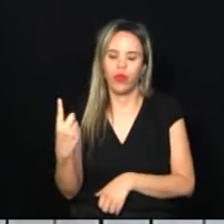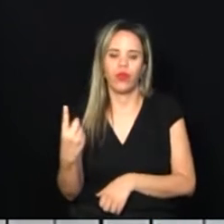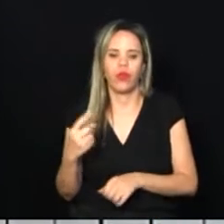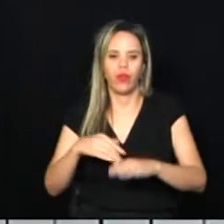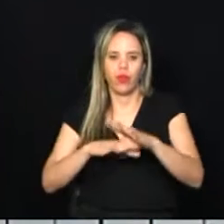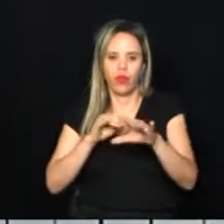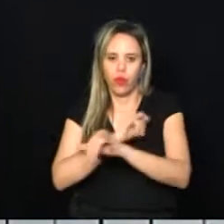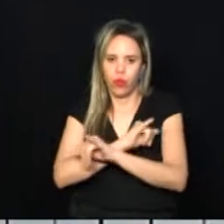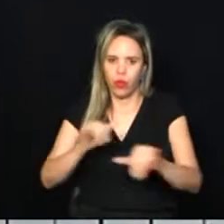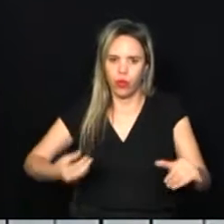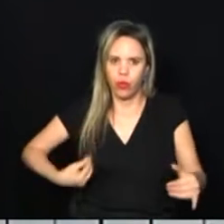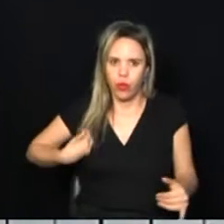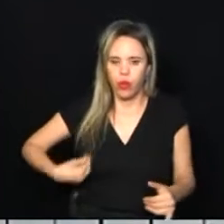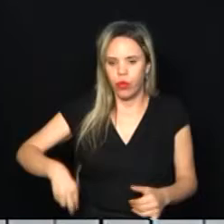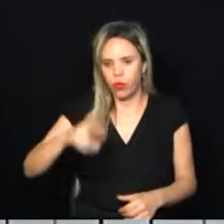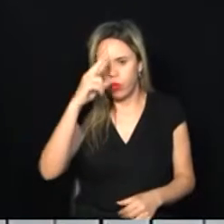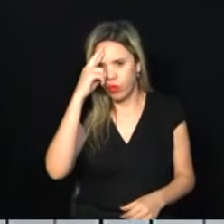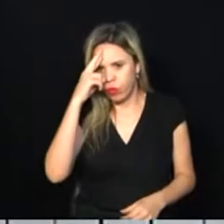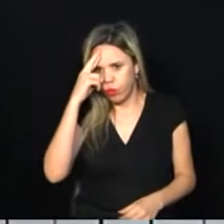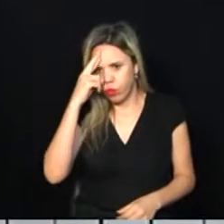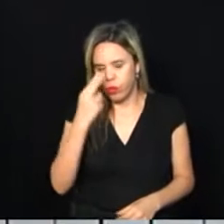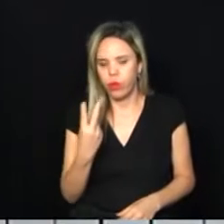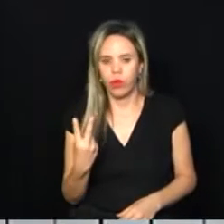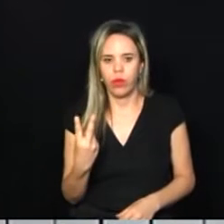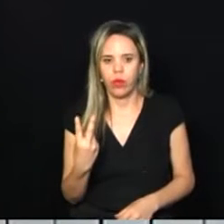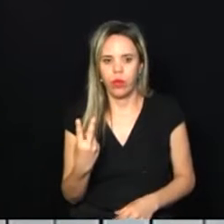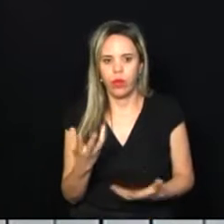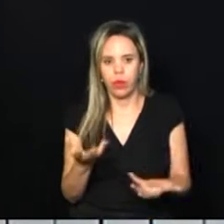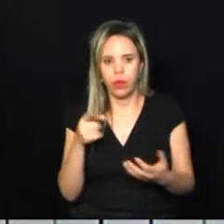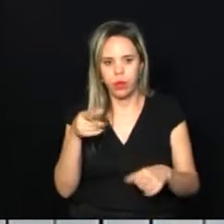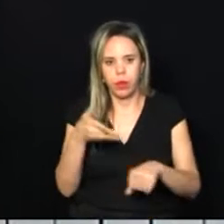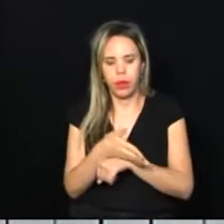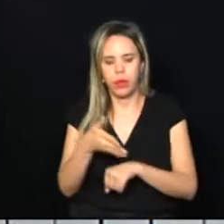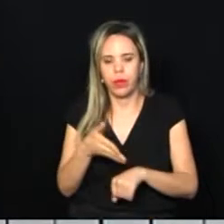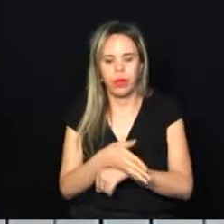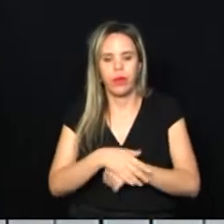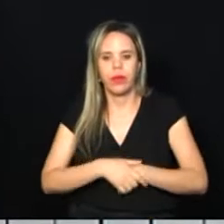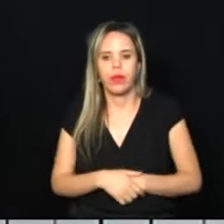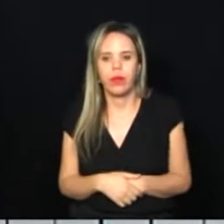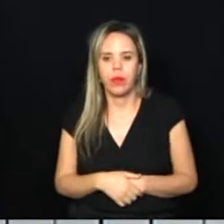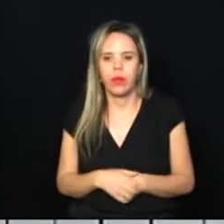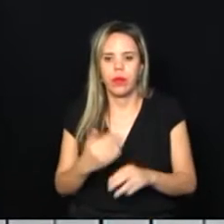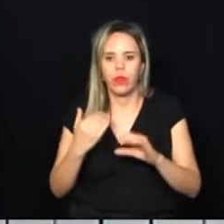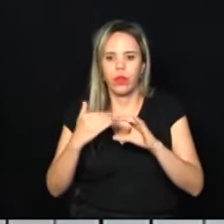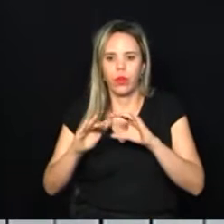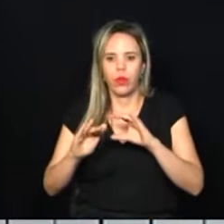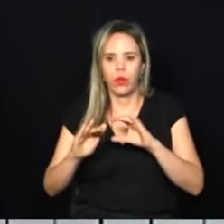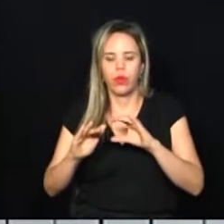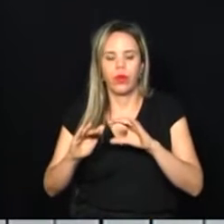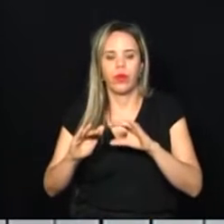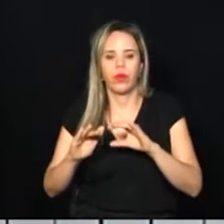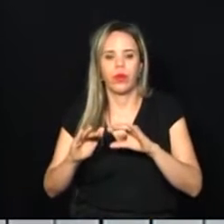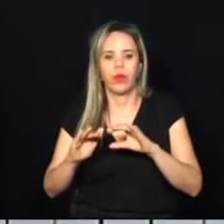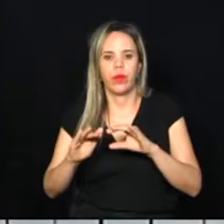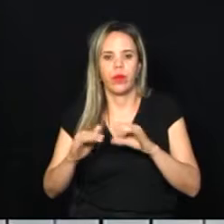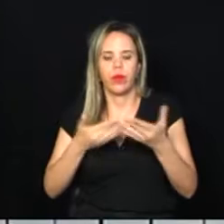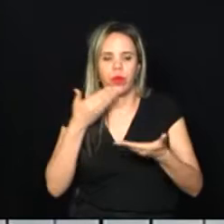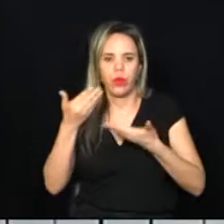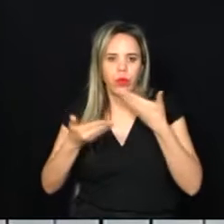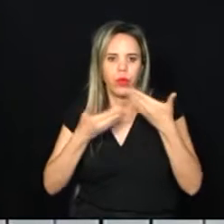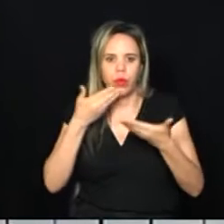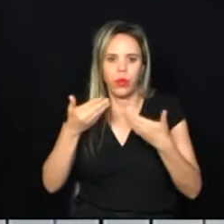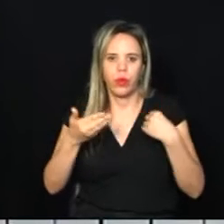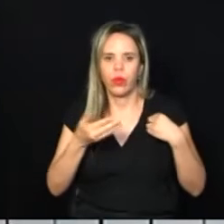Notícia ao vivo, 12:02. E eu quero a sua participação. Envie uma mensagem, um elogio,